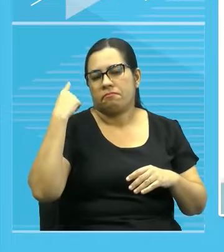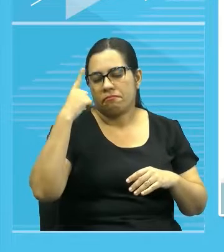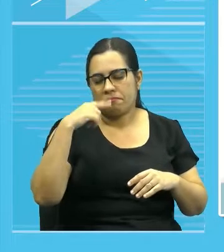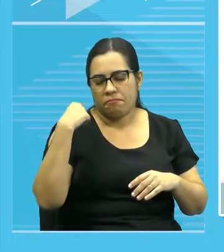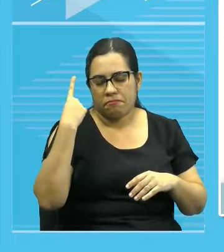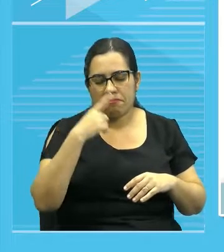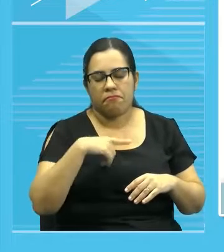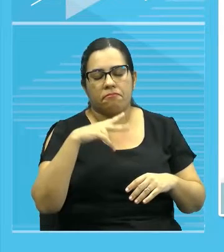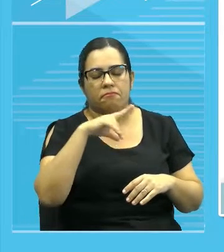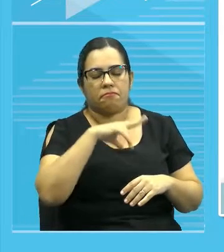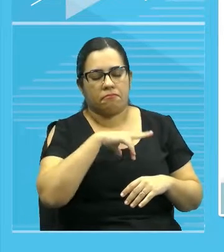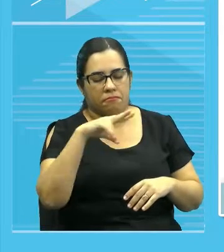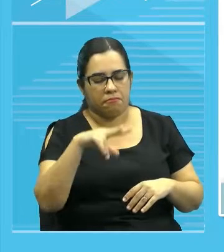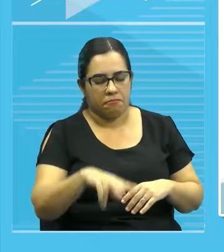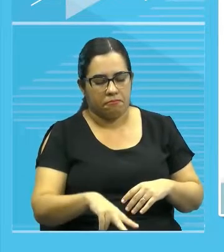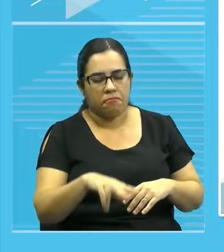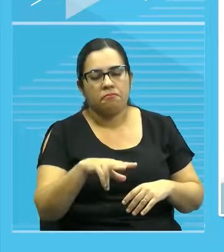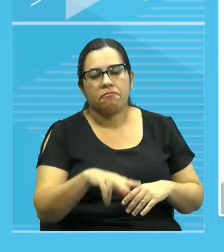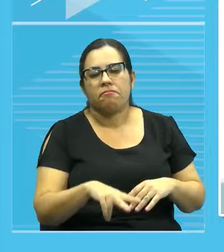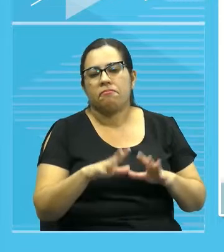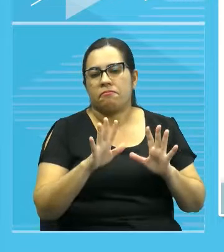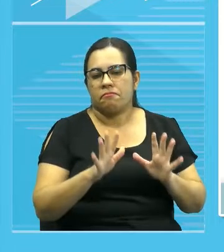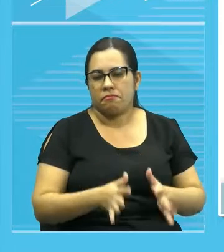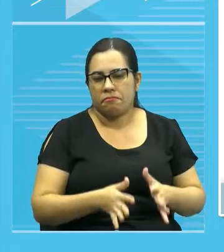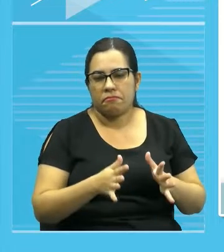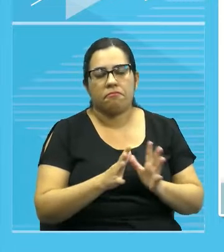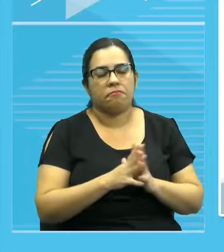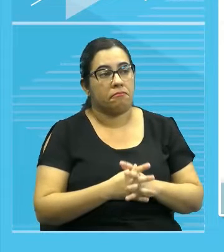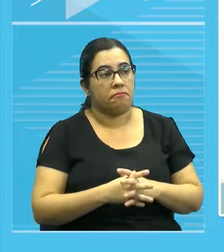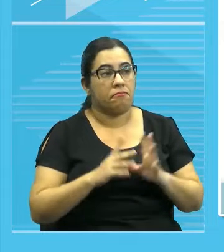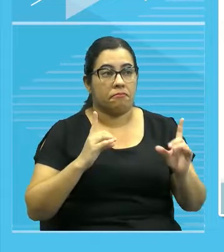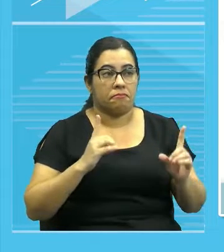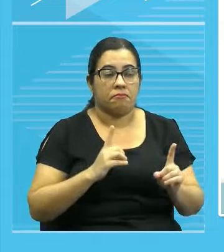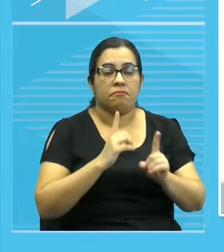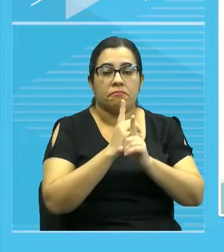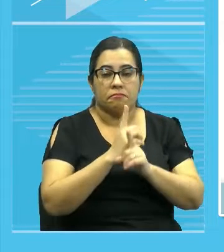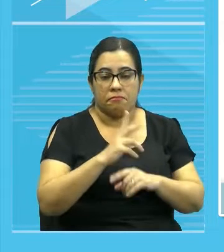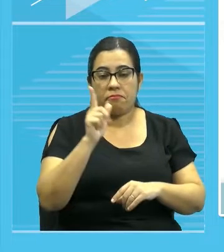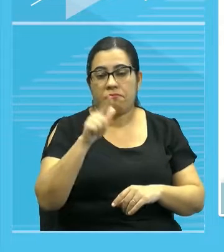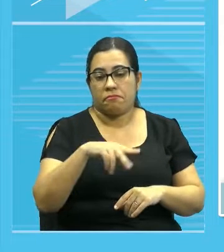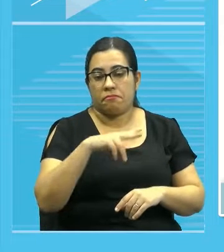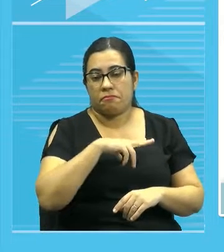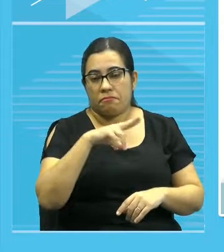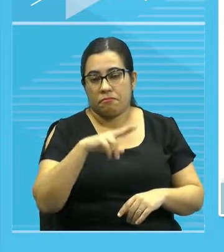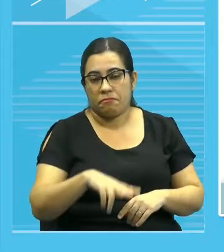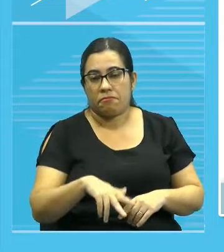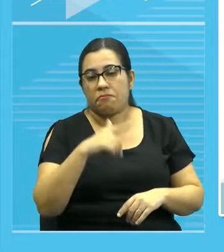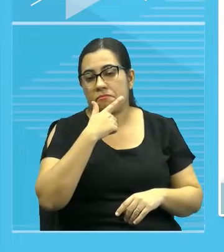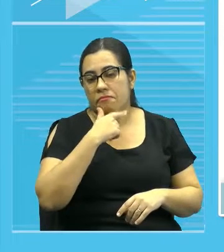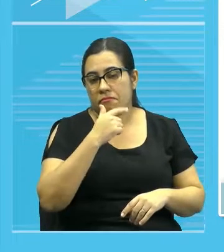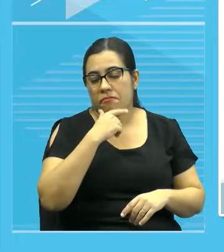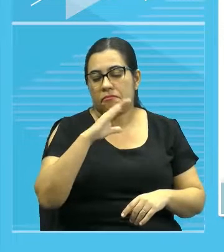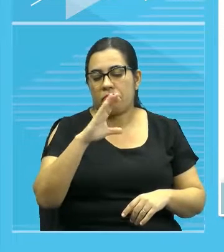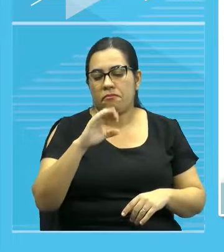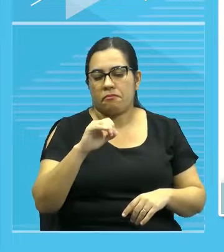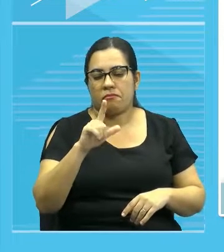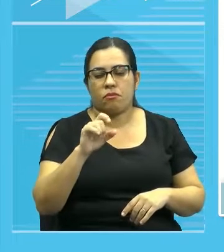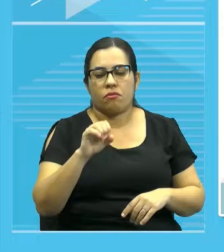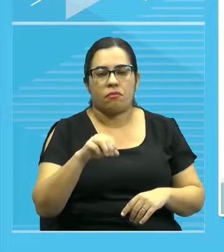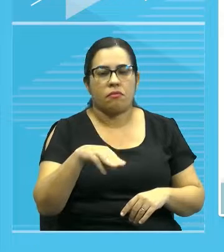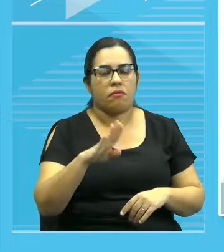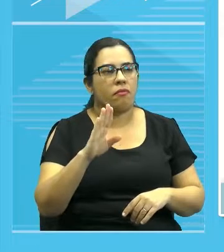a dos portugueses né os espanhóis descobriram a América com Cristóvão né então ao utilizar